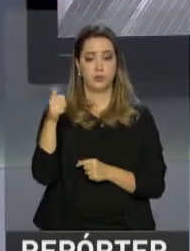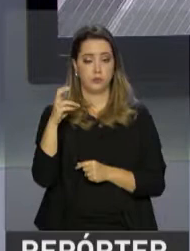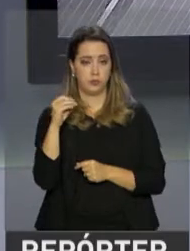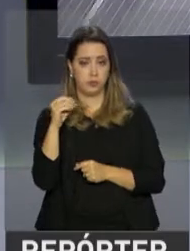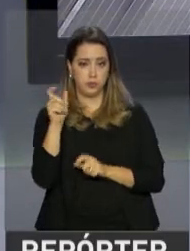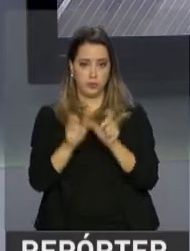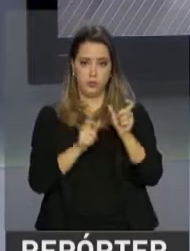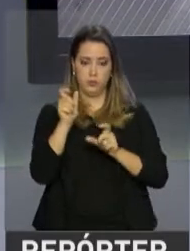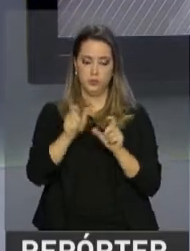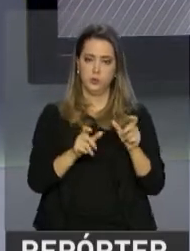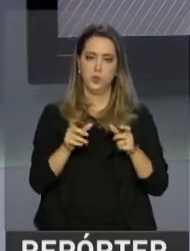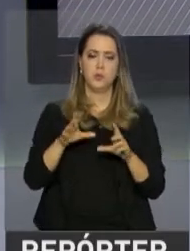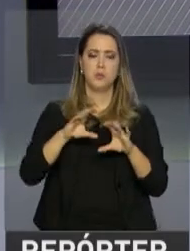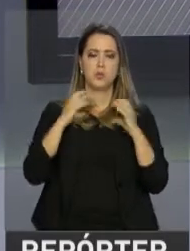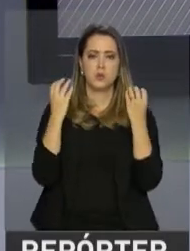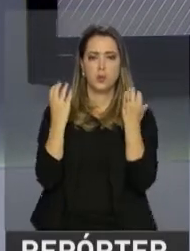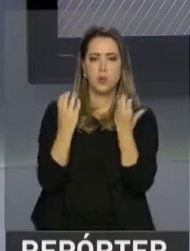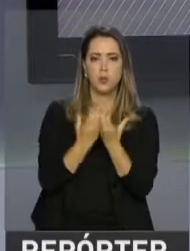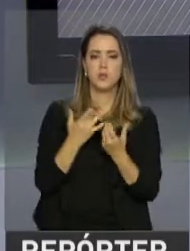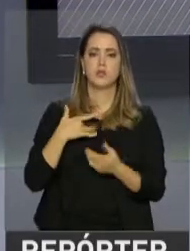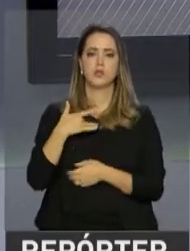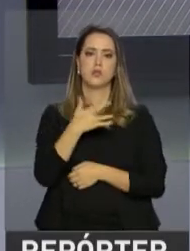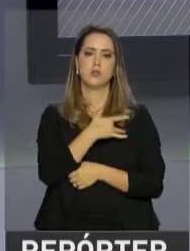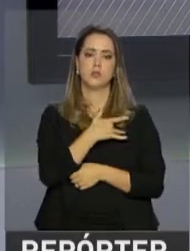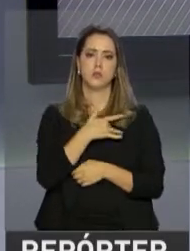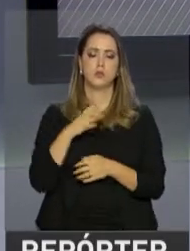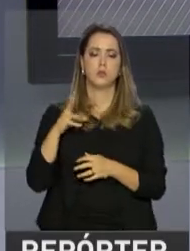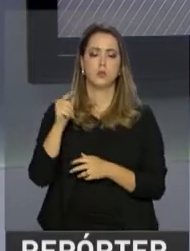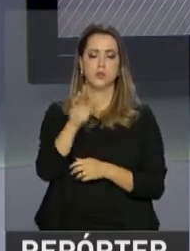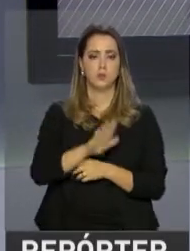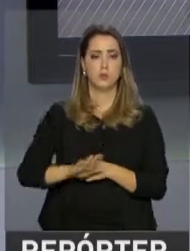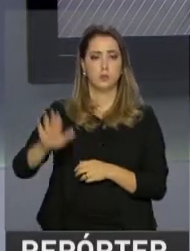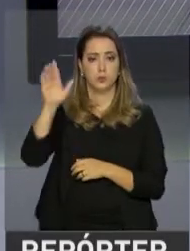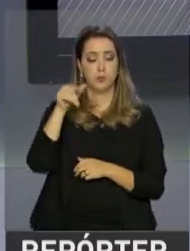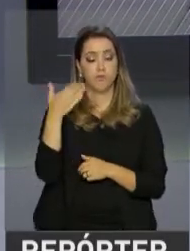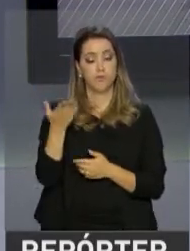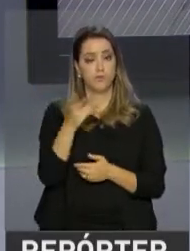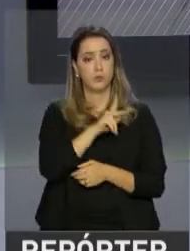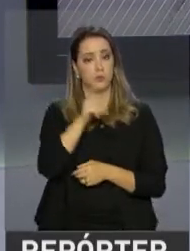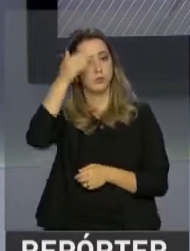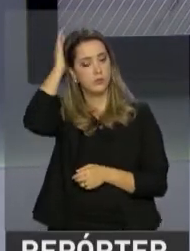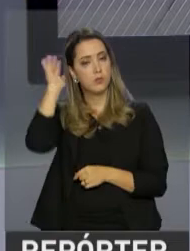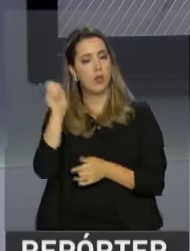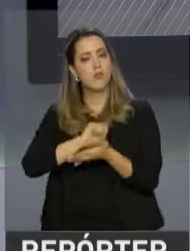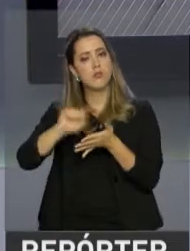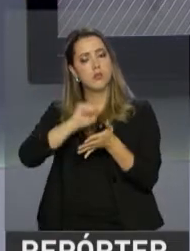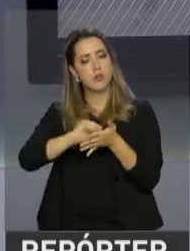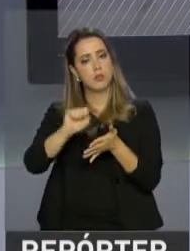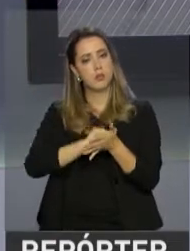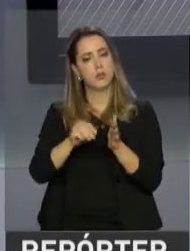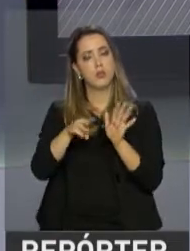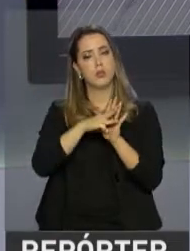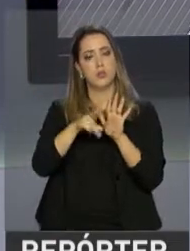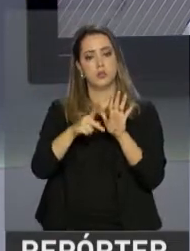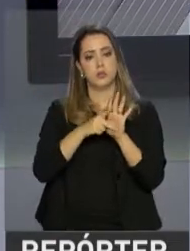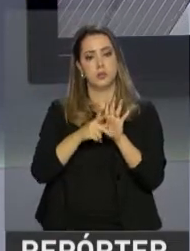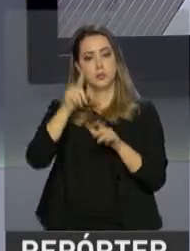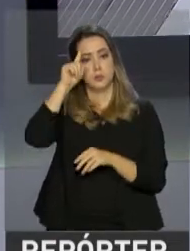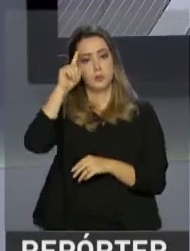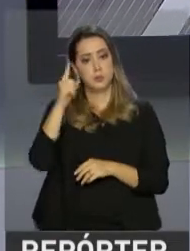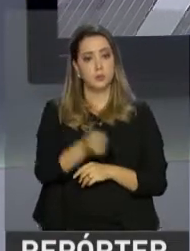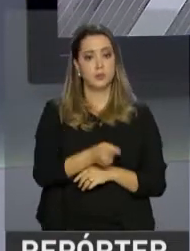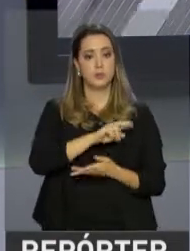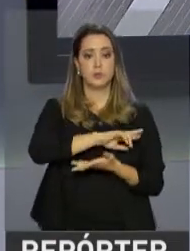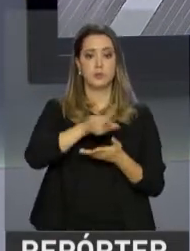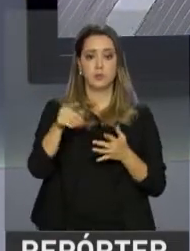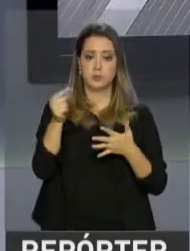agentes comunitários de saúde e de combate às endemias de todo o país michel temer anunciou a assinatura de uma medida provisória que estabelece entre